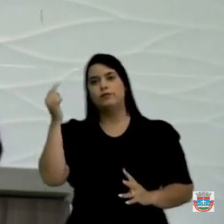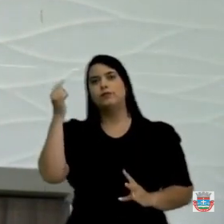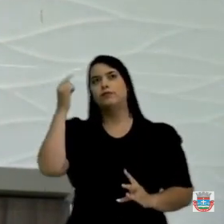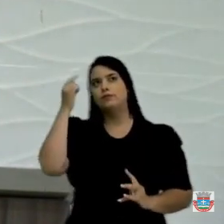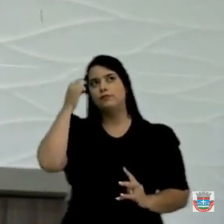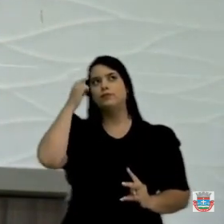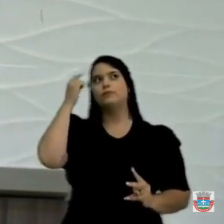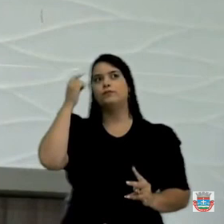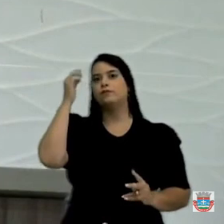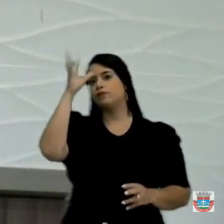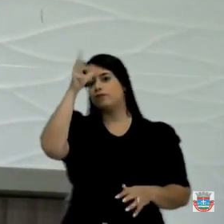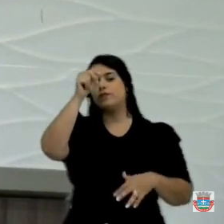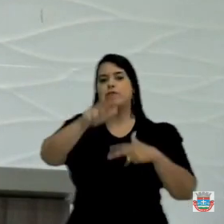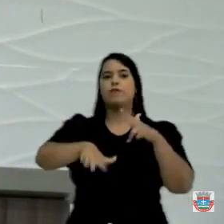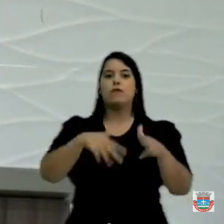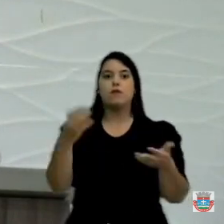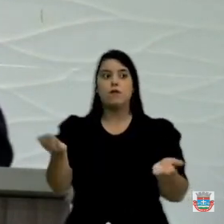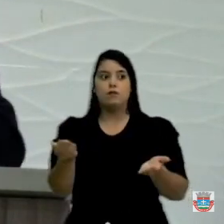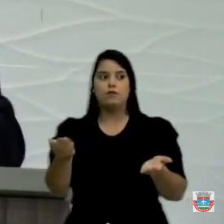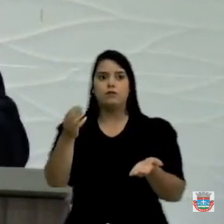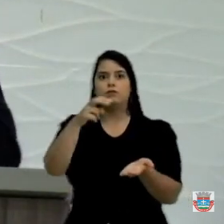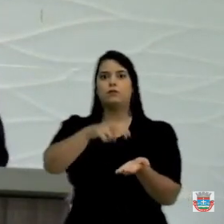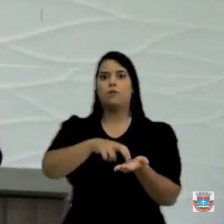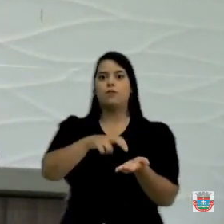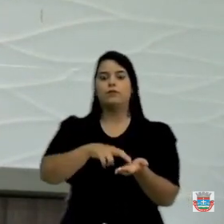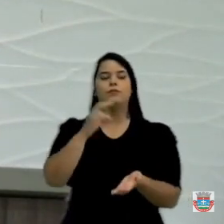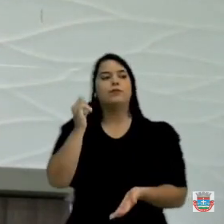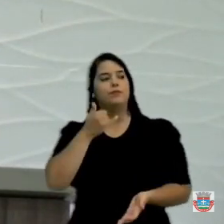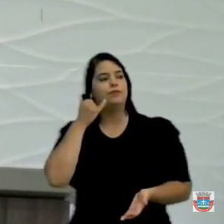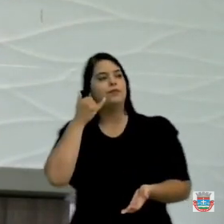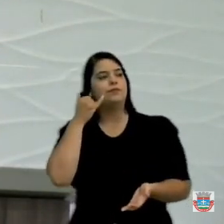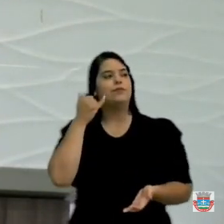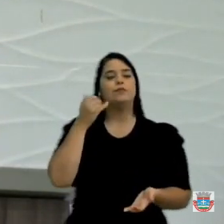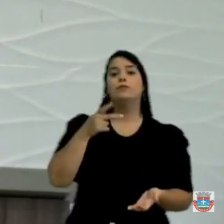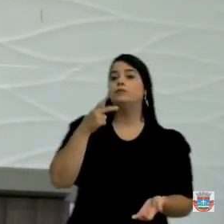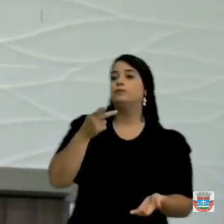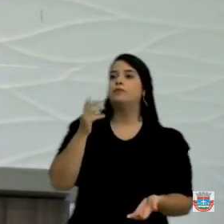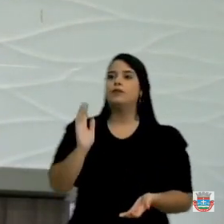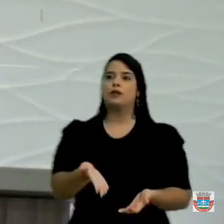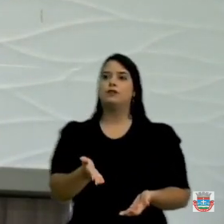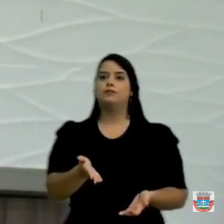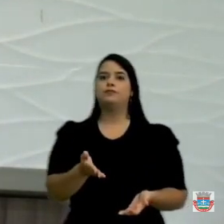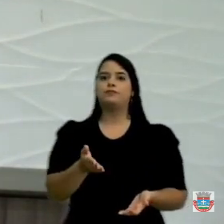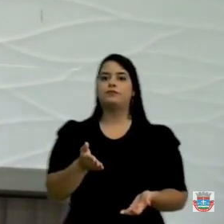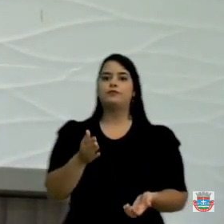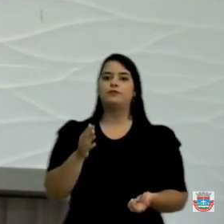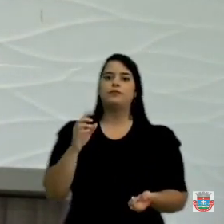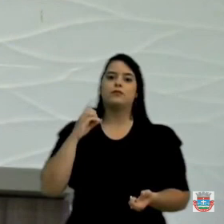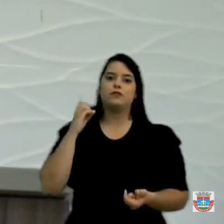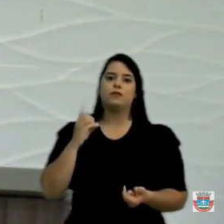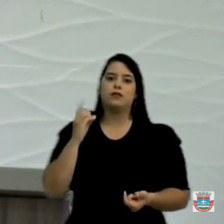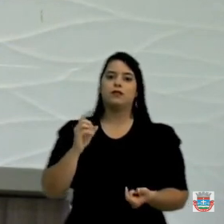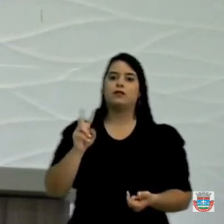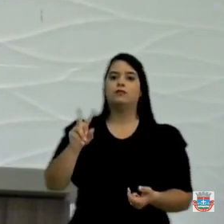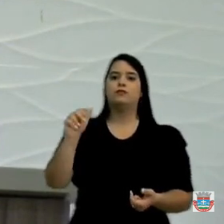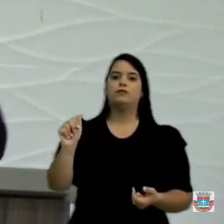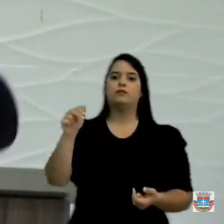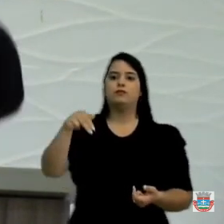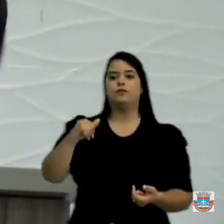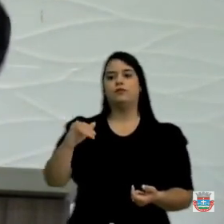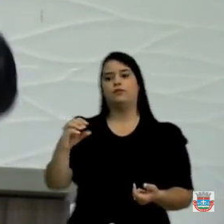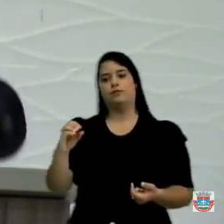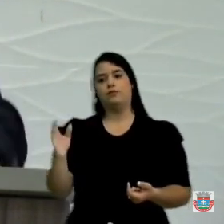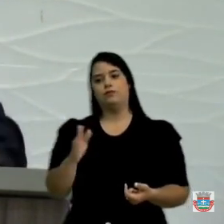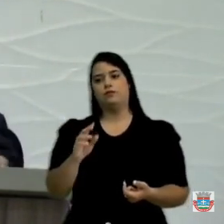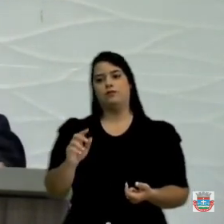Hoje de manhã ele estava me ligando, já tinha falado com o deputado Von Queiroz. Também mandar um abraço para o deputado Von Queiroz,